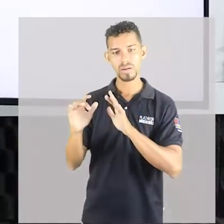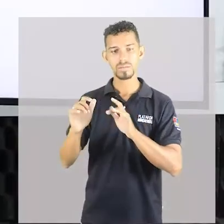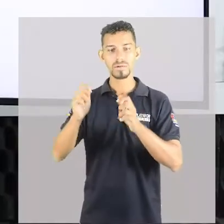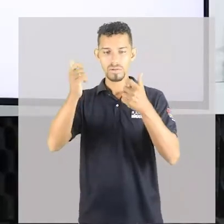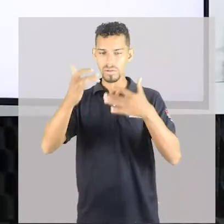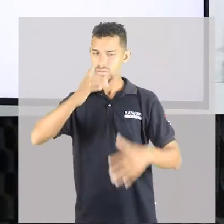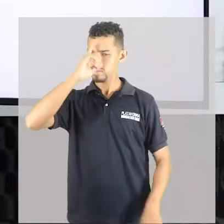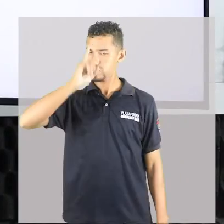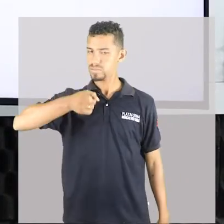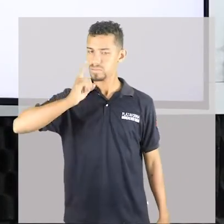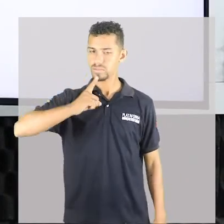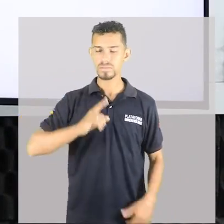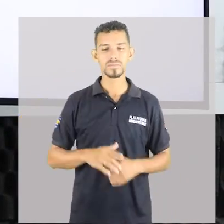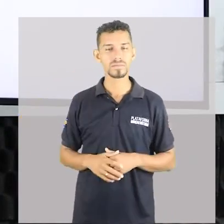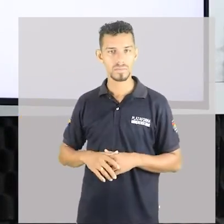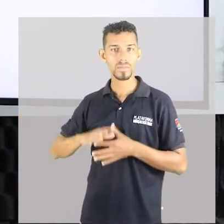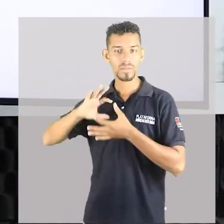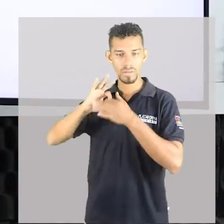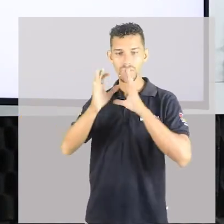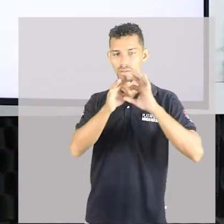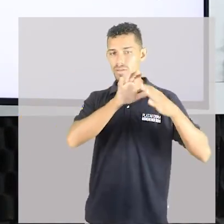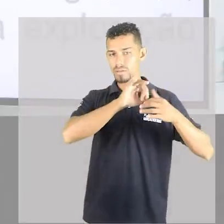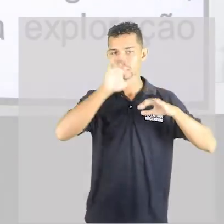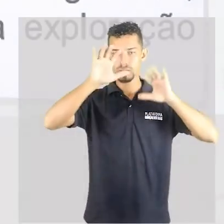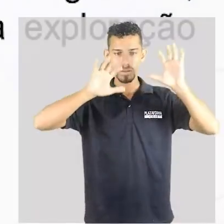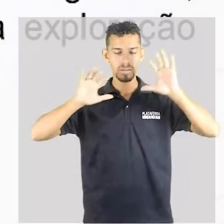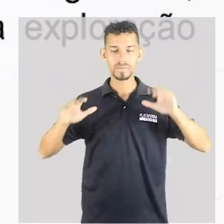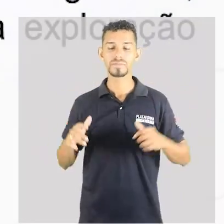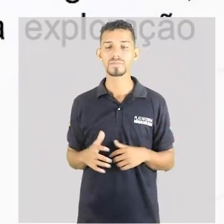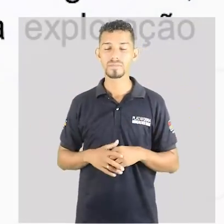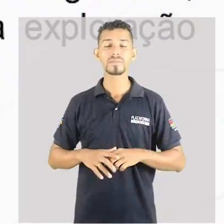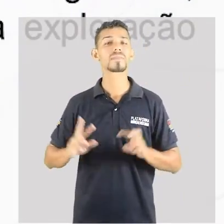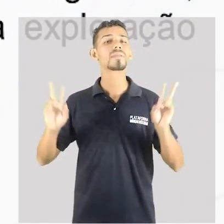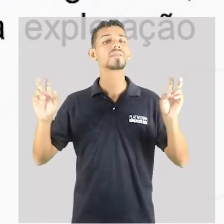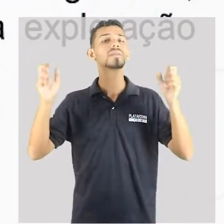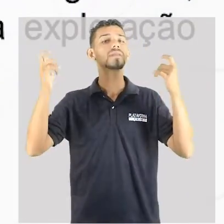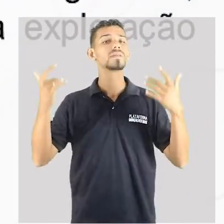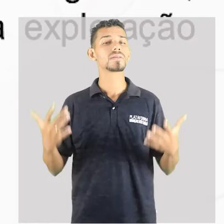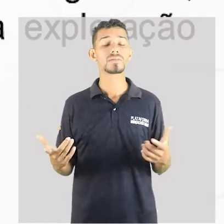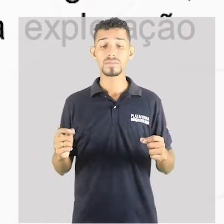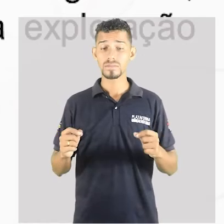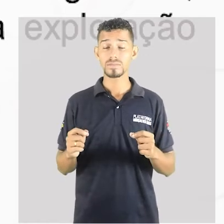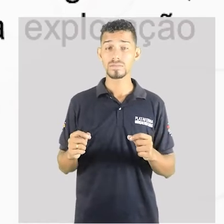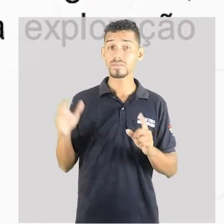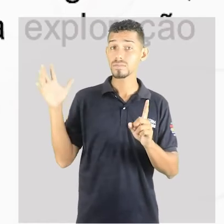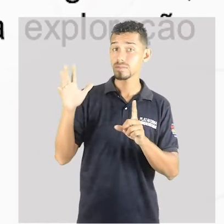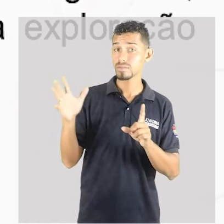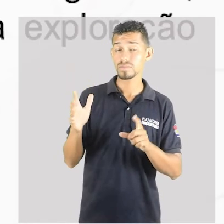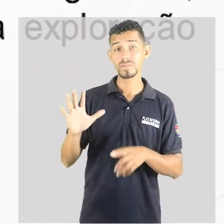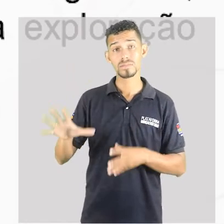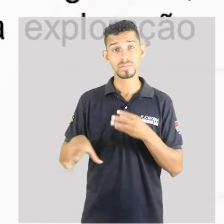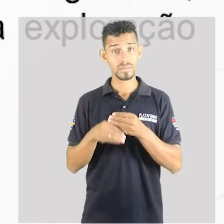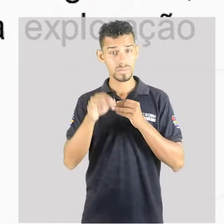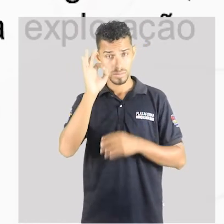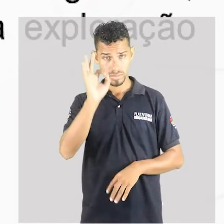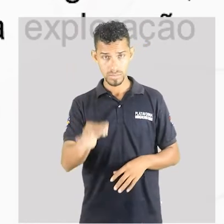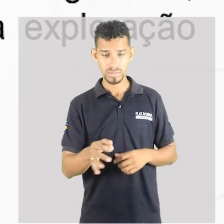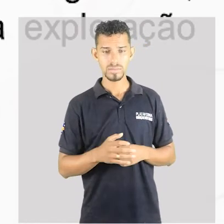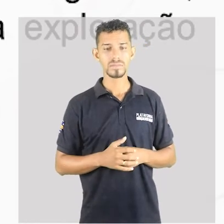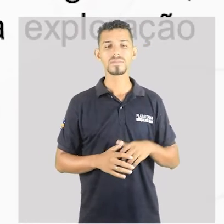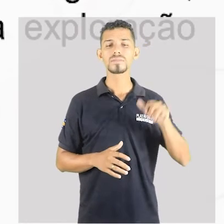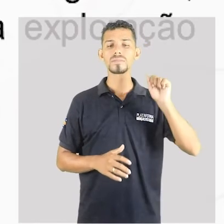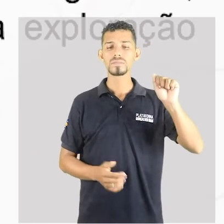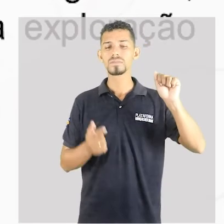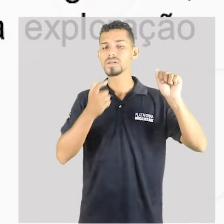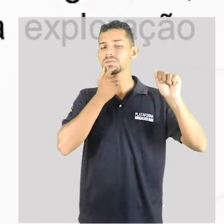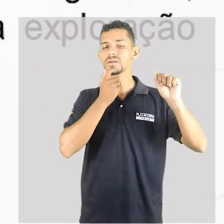justificar sua dominação no continente. Sobre a temática apresentada no texto, assinale a alternativa correta. Letra A. A